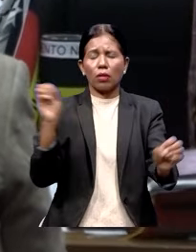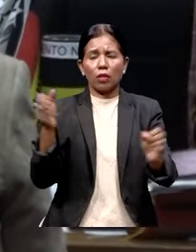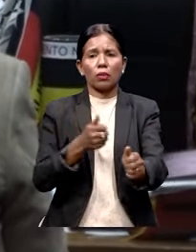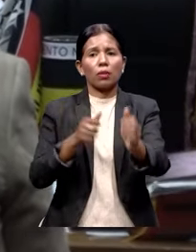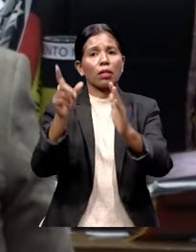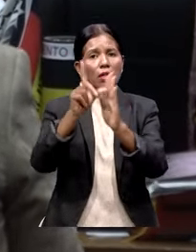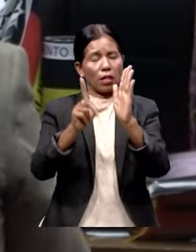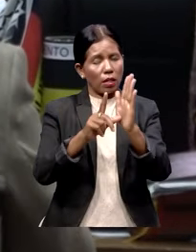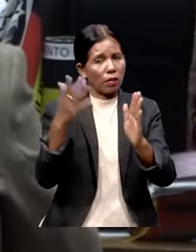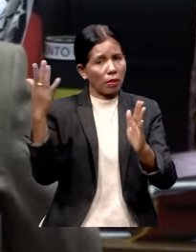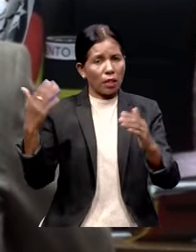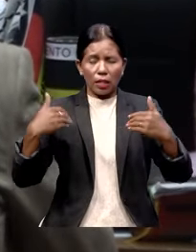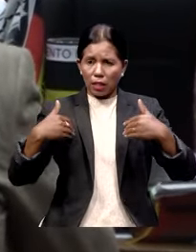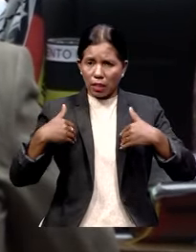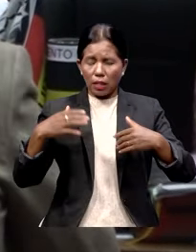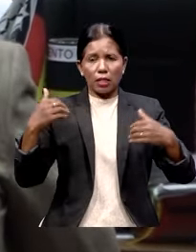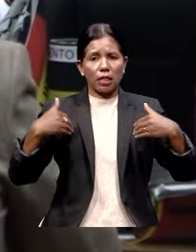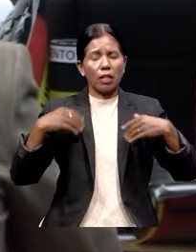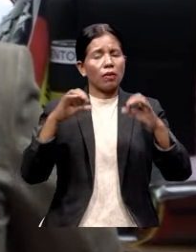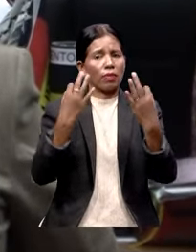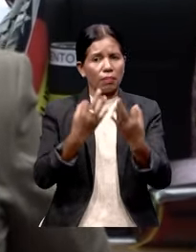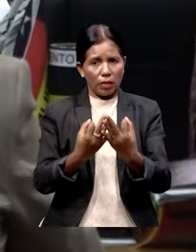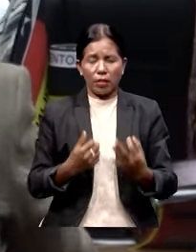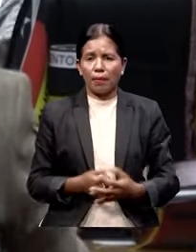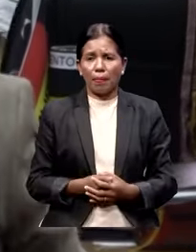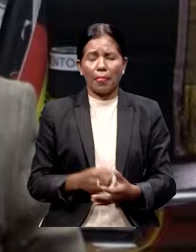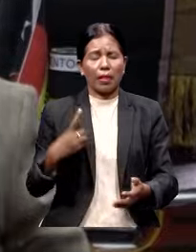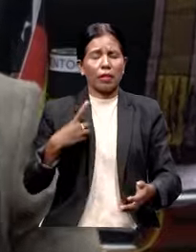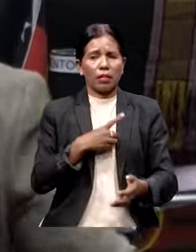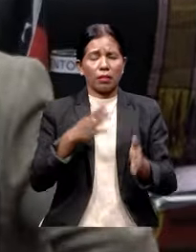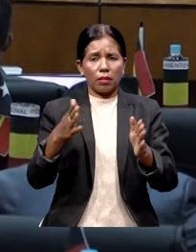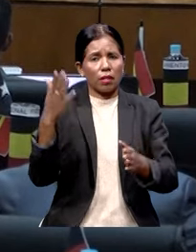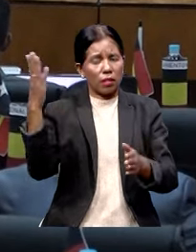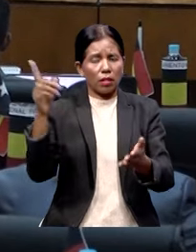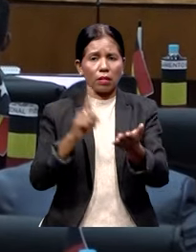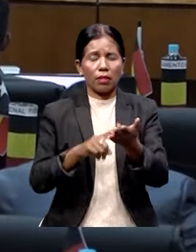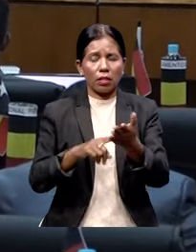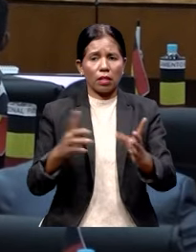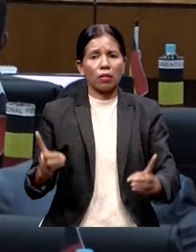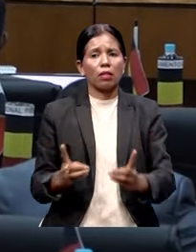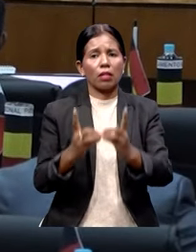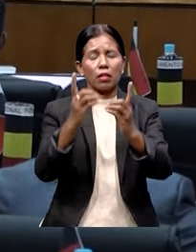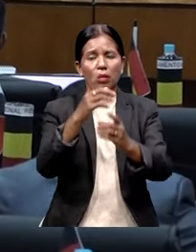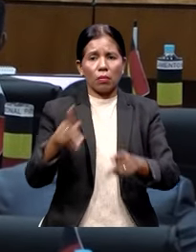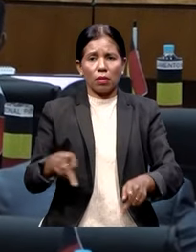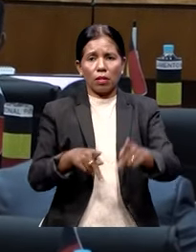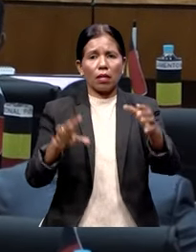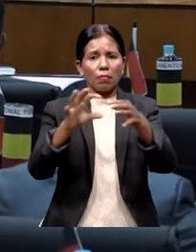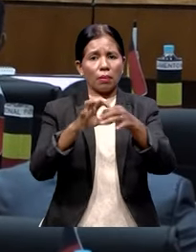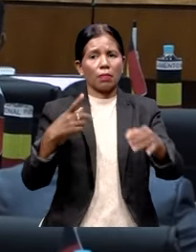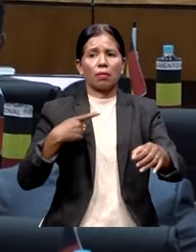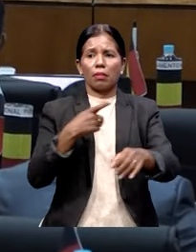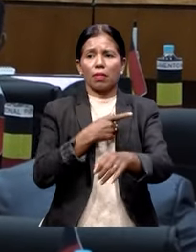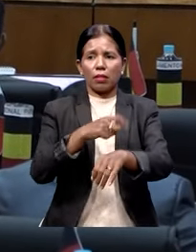Iha, não desconfia Iha familiarismo. Deputada, a tua lamentação ne e debate audiência pública entre membro do Parlamento, Ciro, o